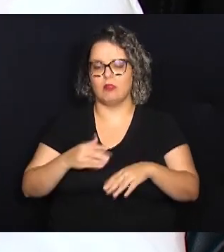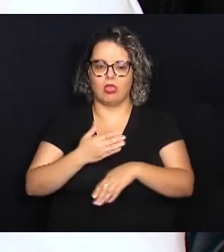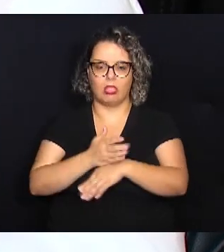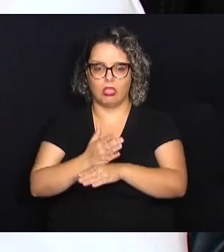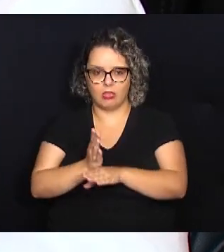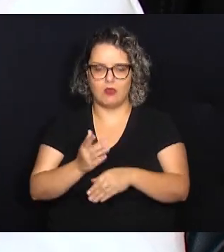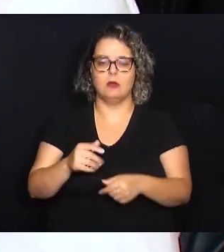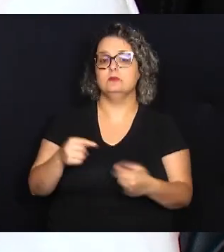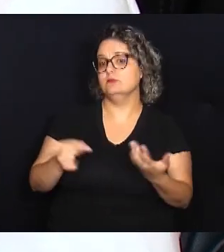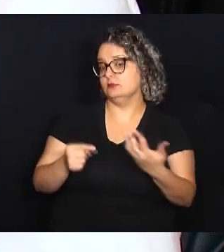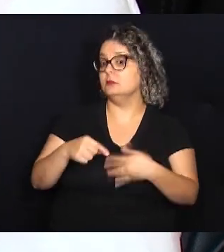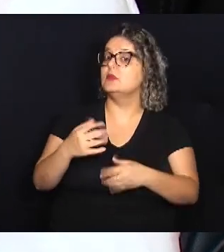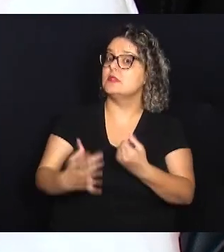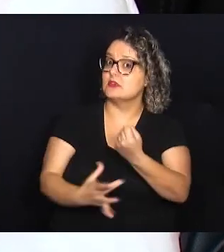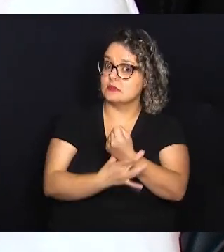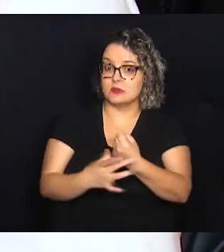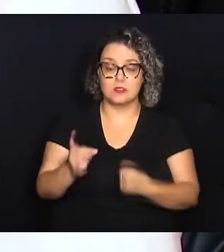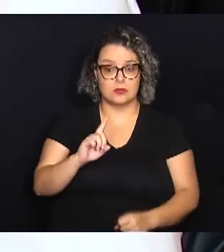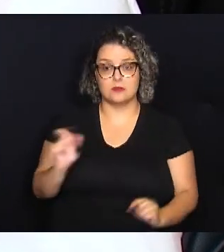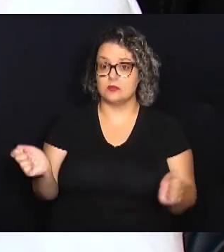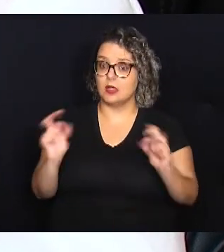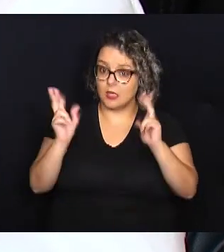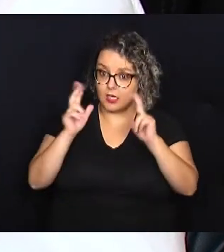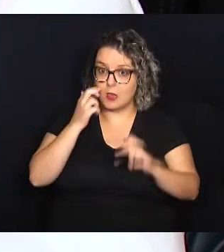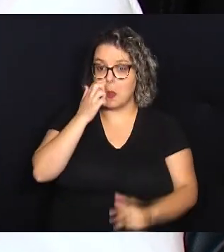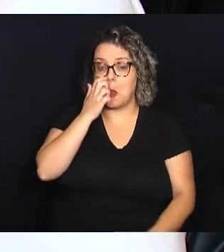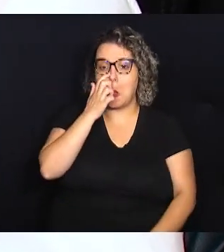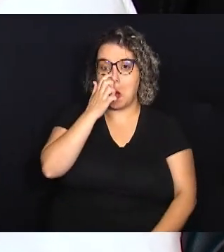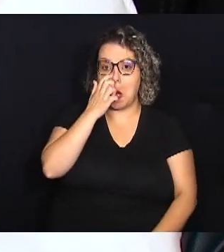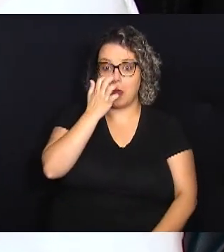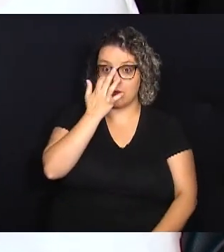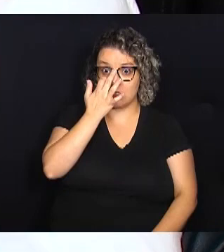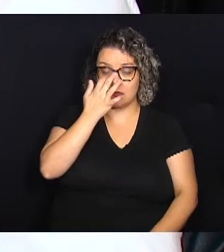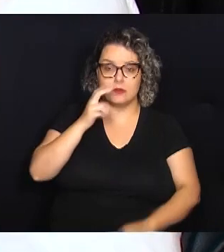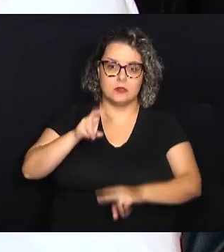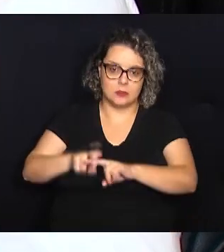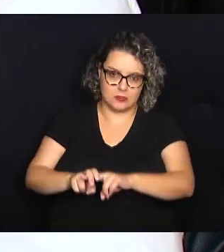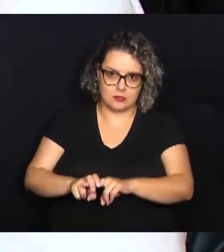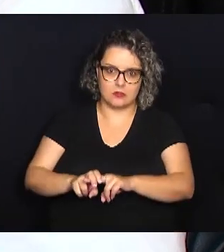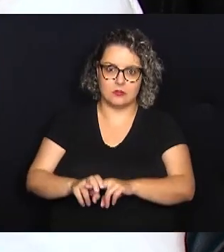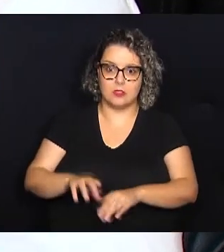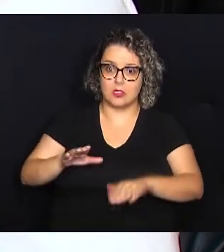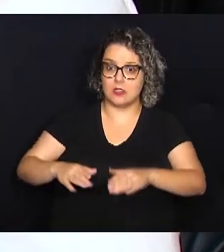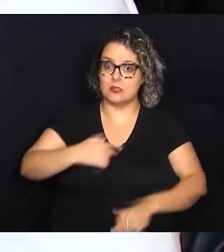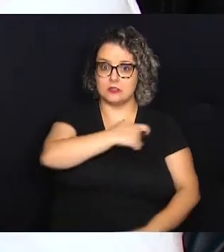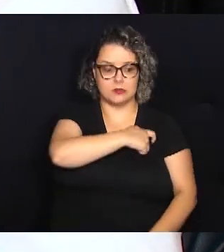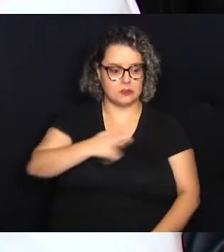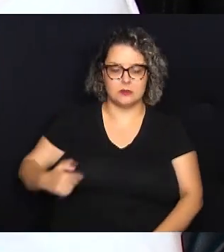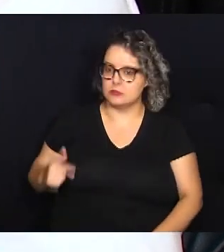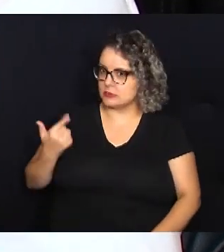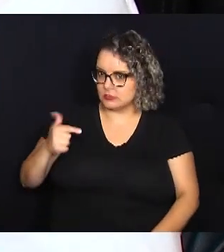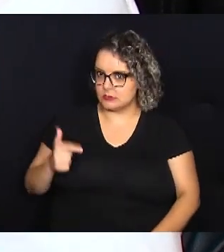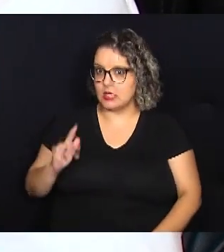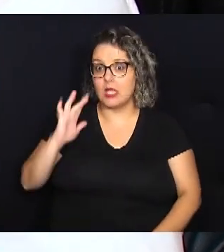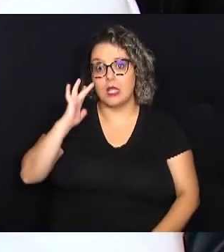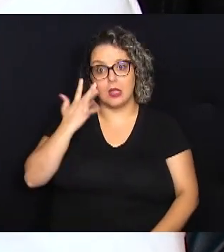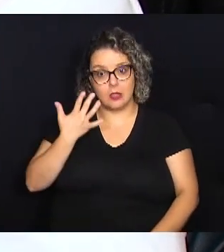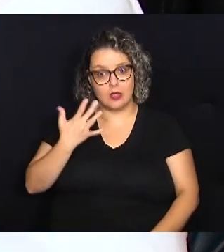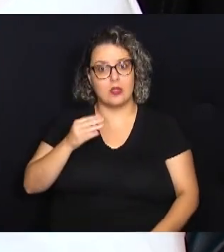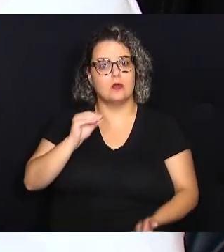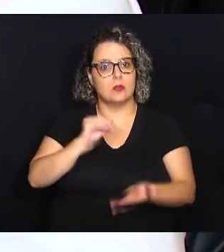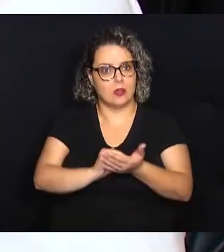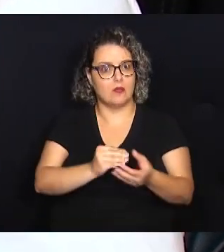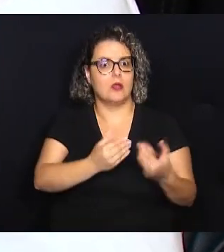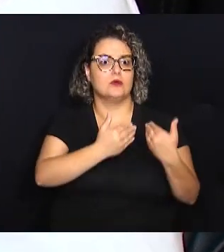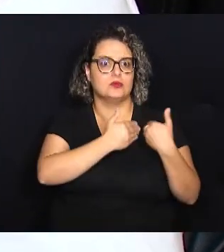a ficar mais relaxados com essa questão e não se atentam mais à questão da cadeirinha deixa a criança à vees até sem sinto segurança